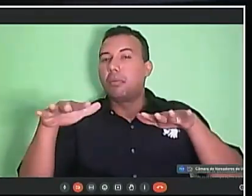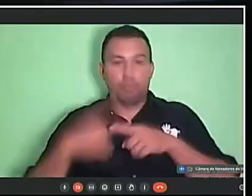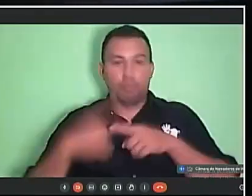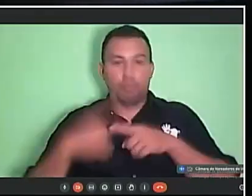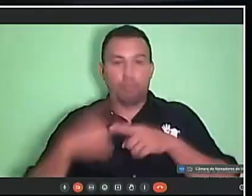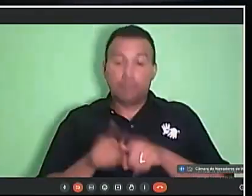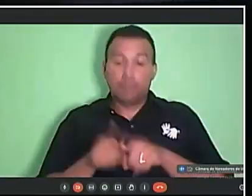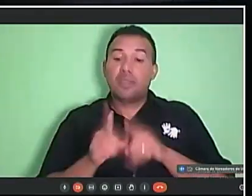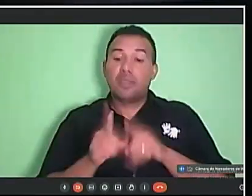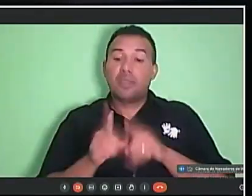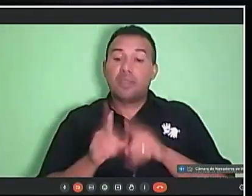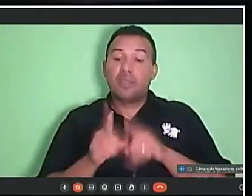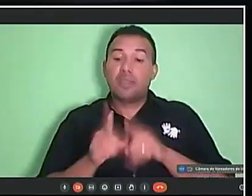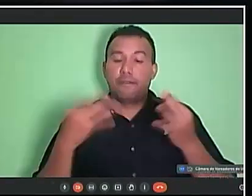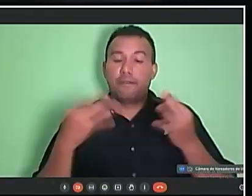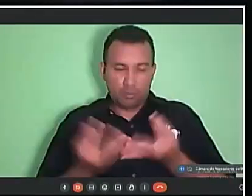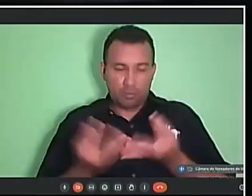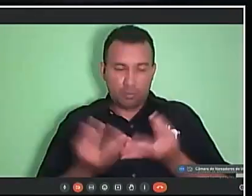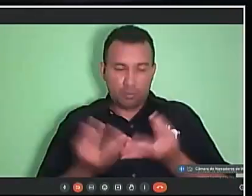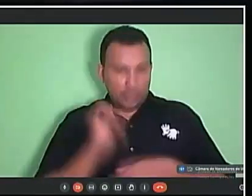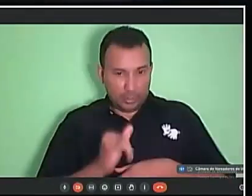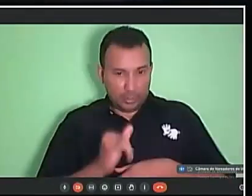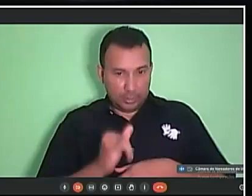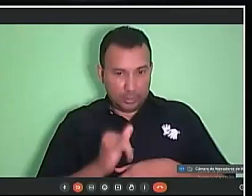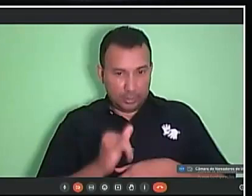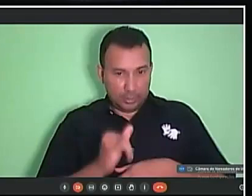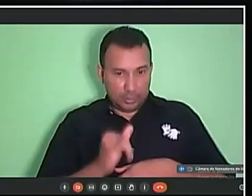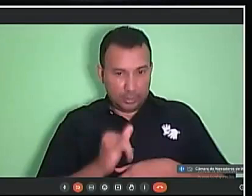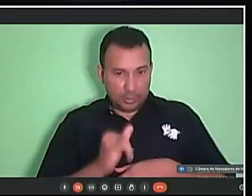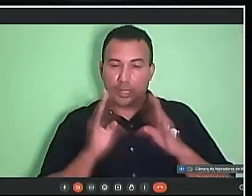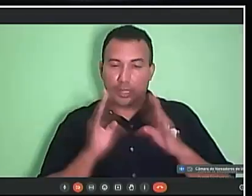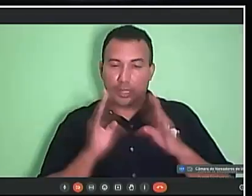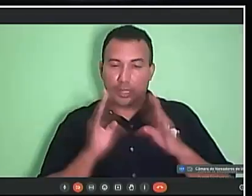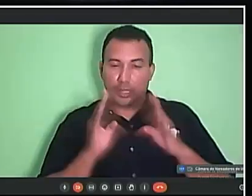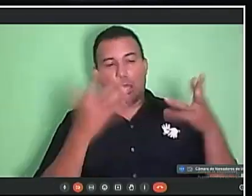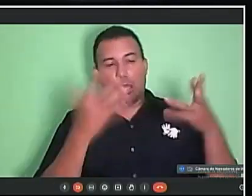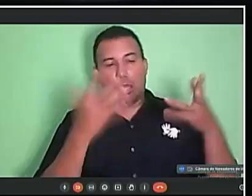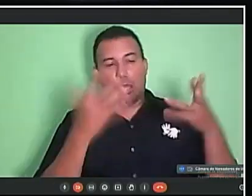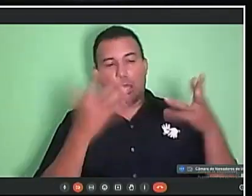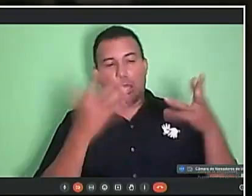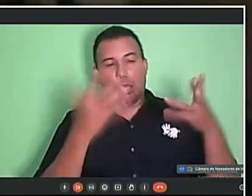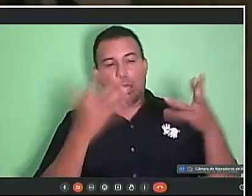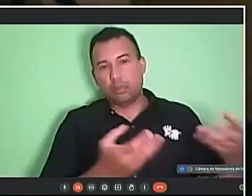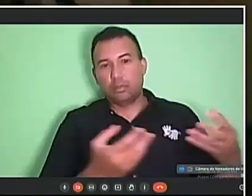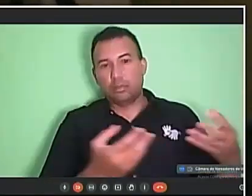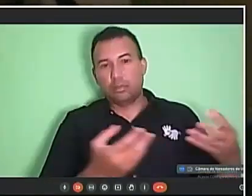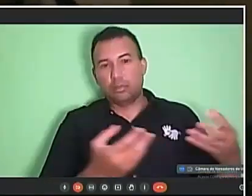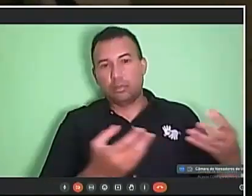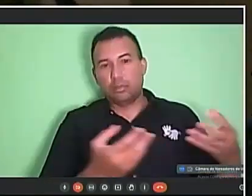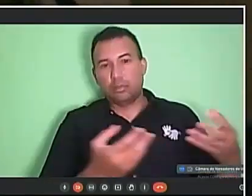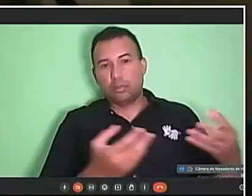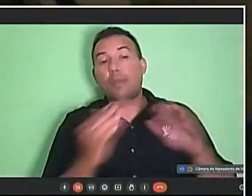famílias cujas suas casas apodreceram debaixo d'água.